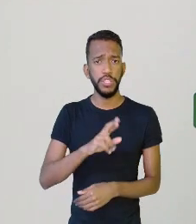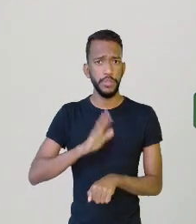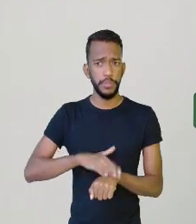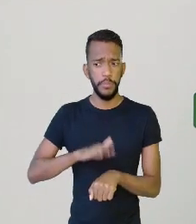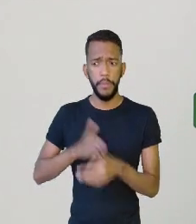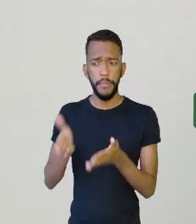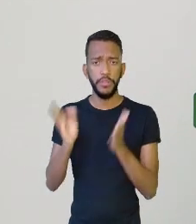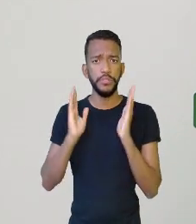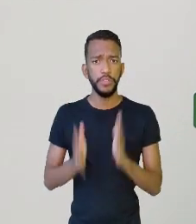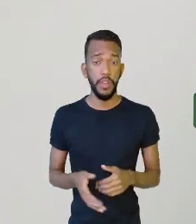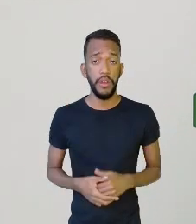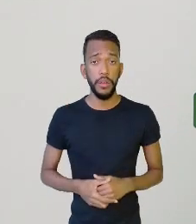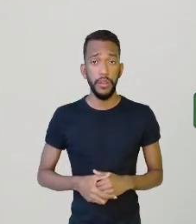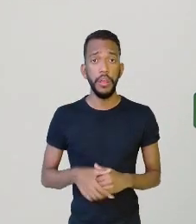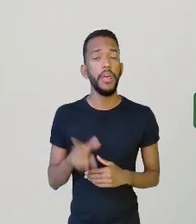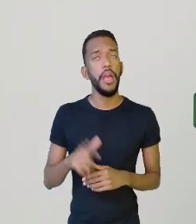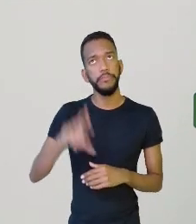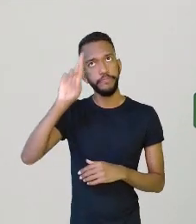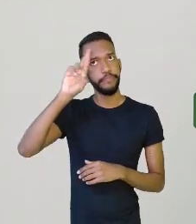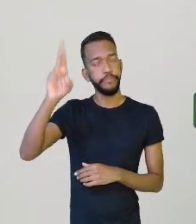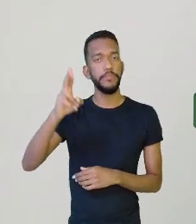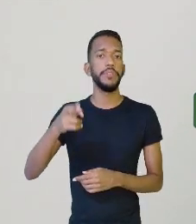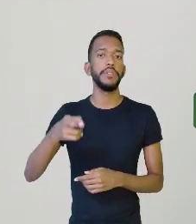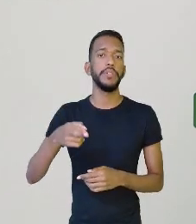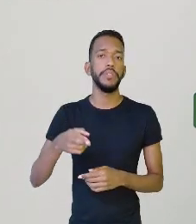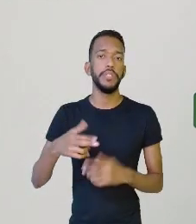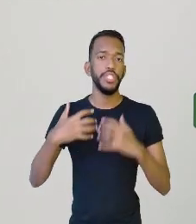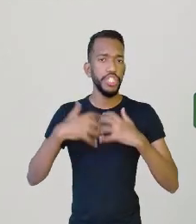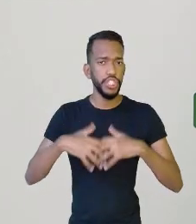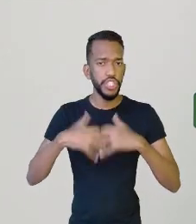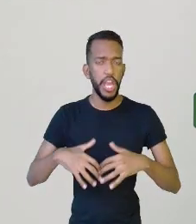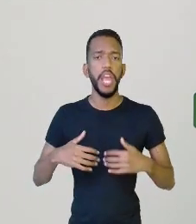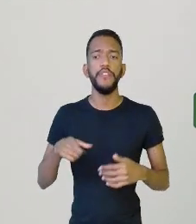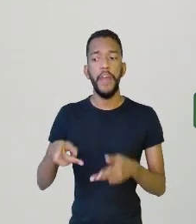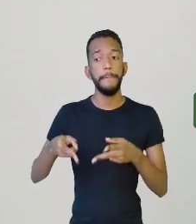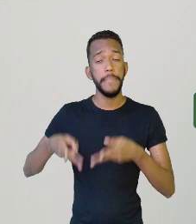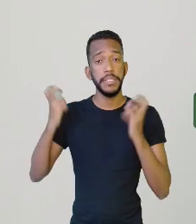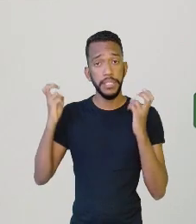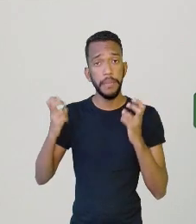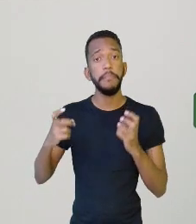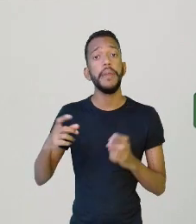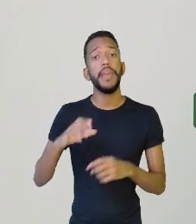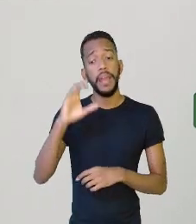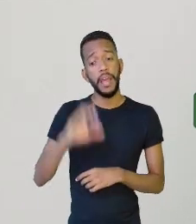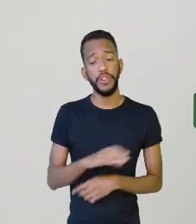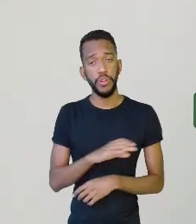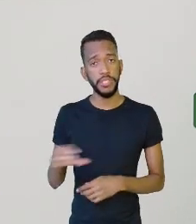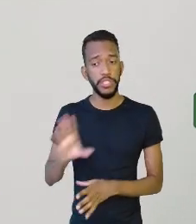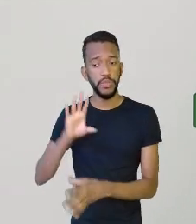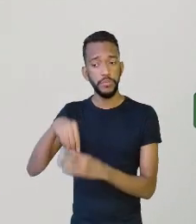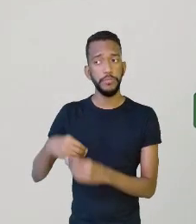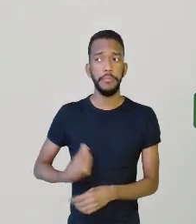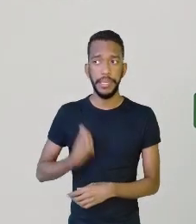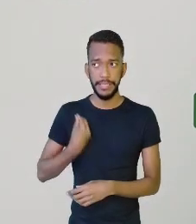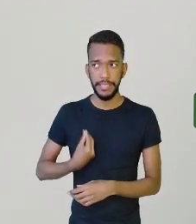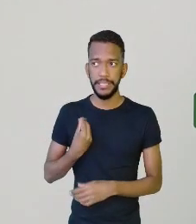Os senhores de engenho, e aí a gente vai perceber que esse catolicismo está presente também no engenho.